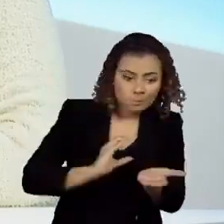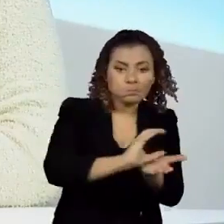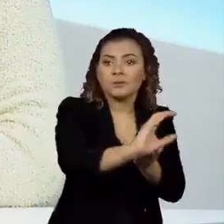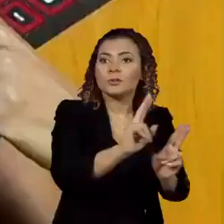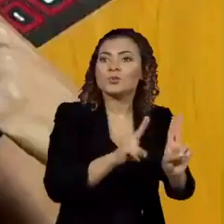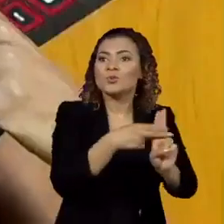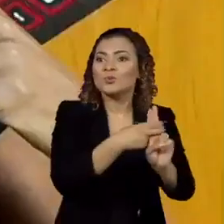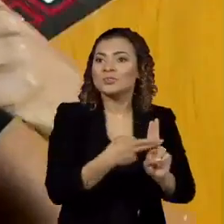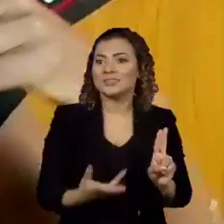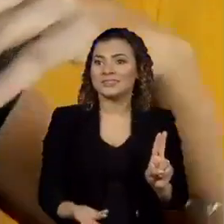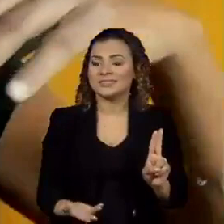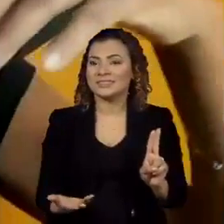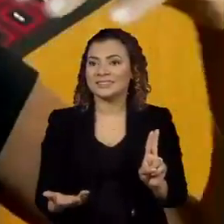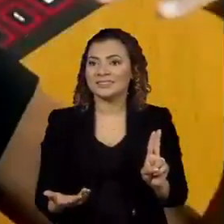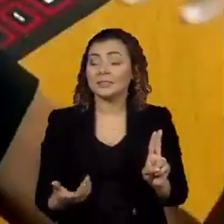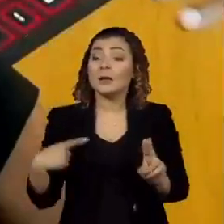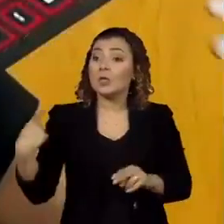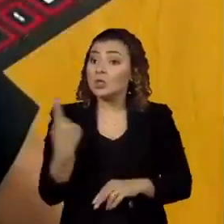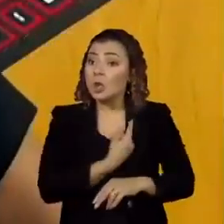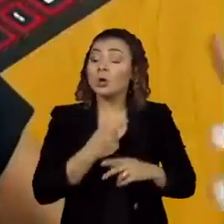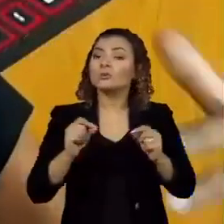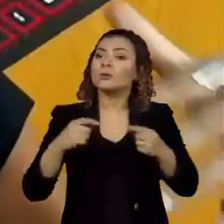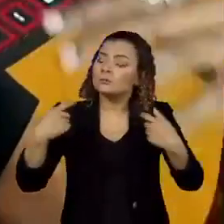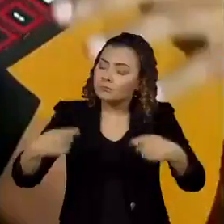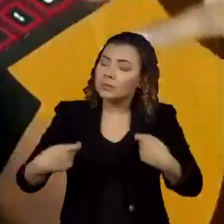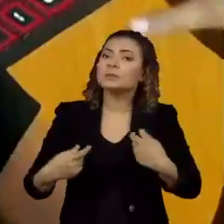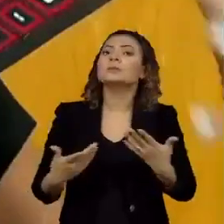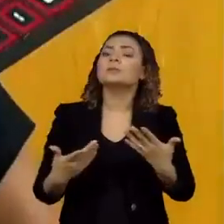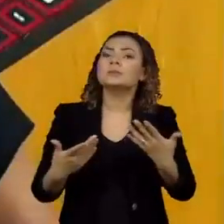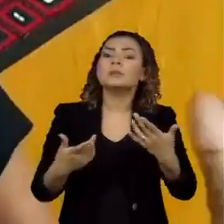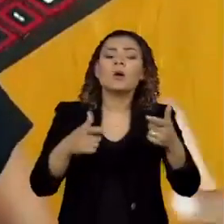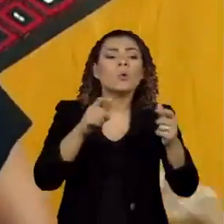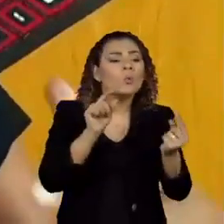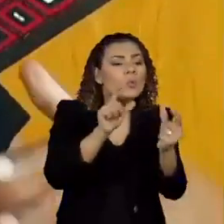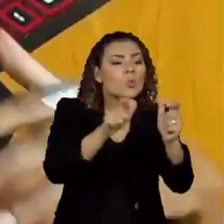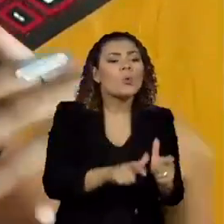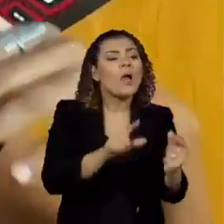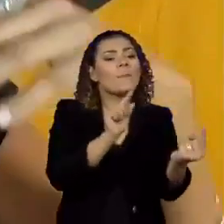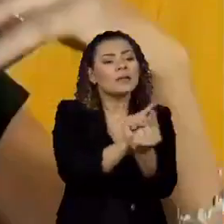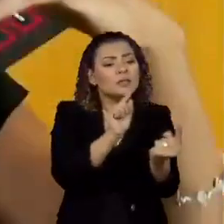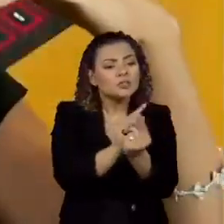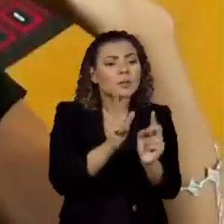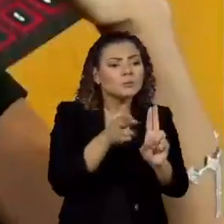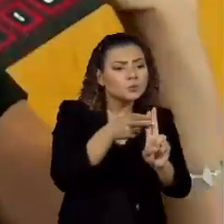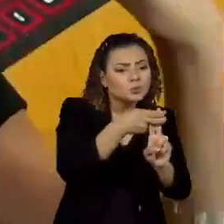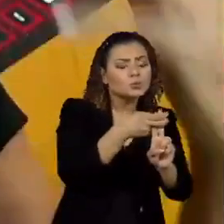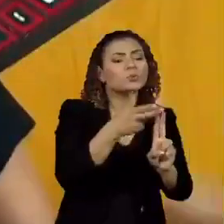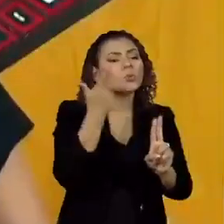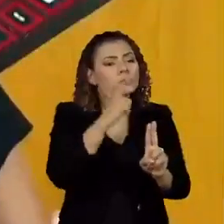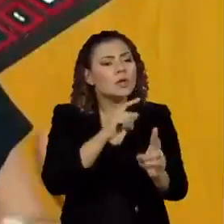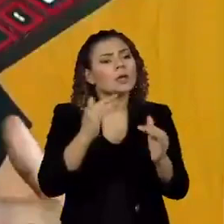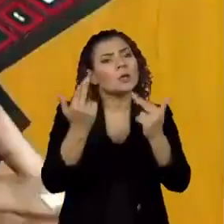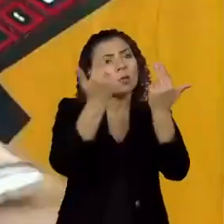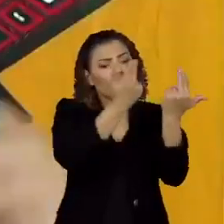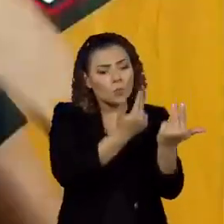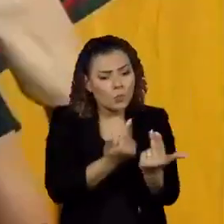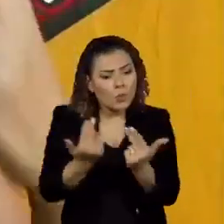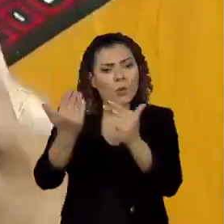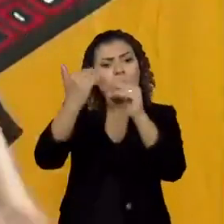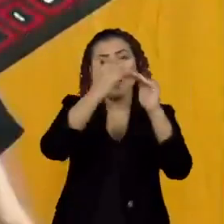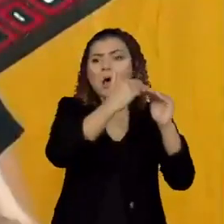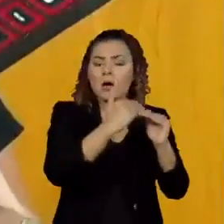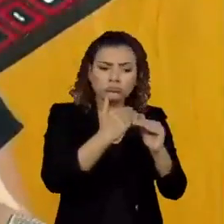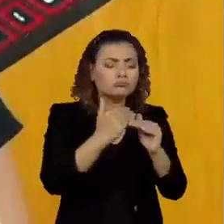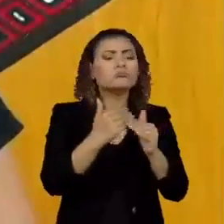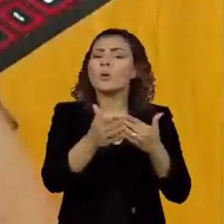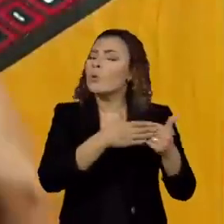A nossa visão política de que precisava de um sistema inclusivo o suficiente, universal o suficiente,